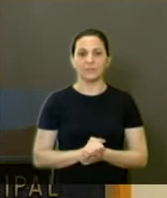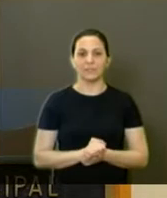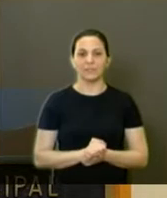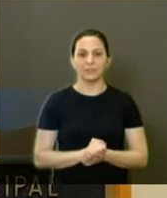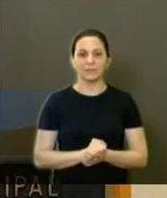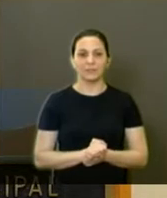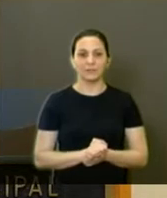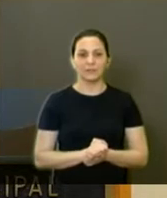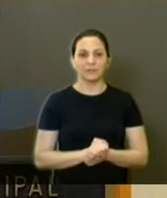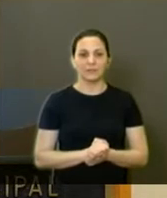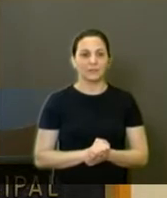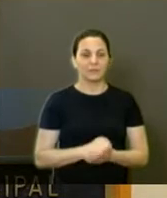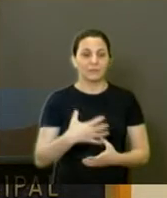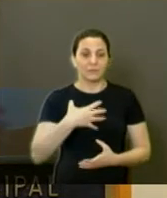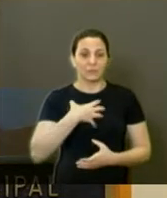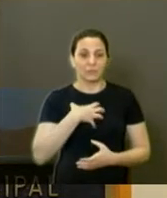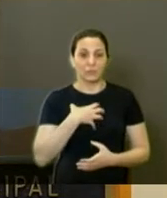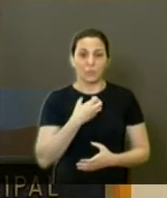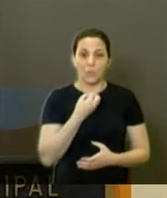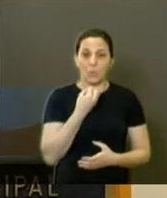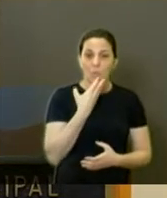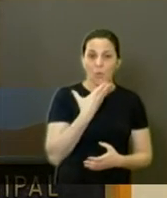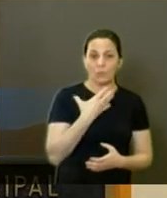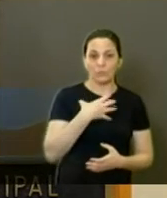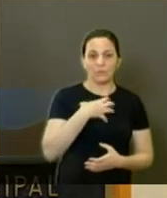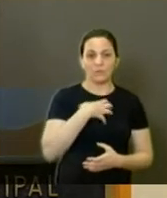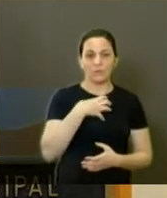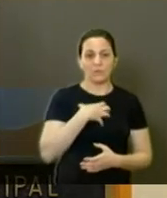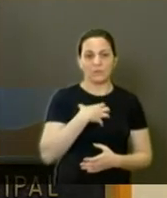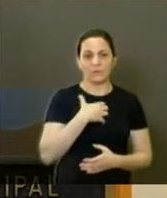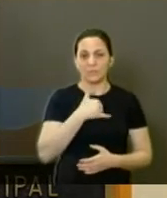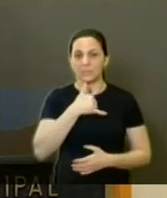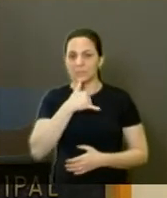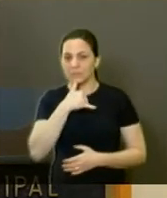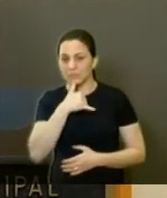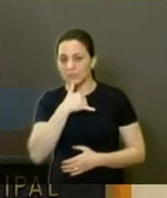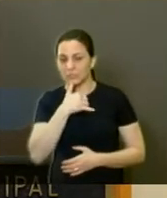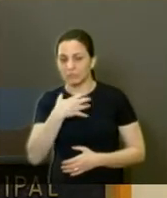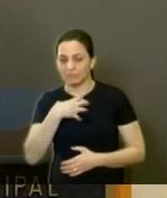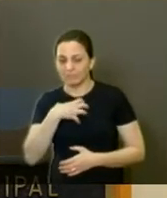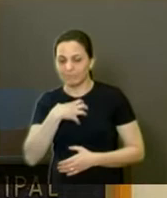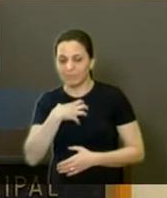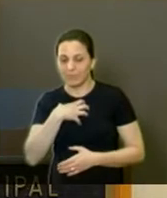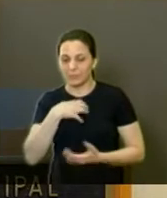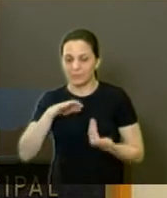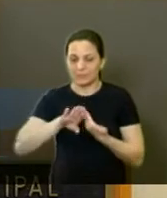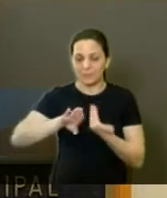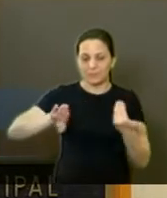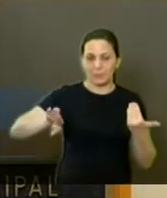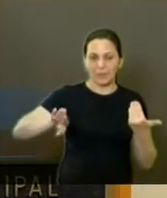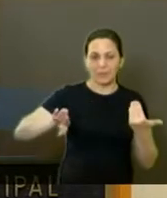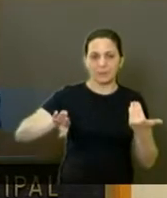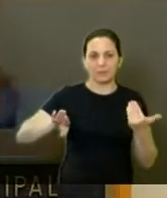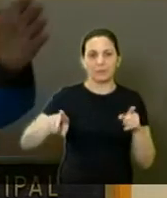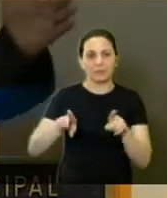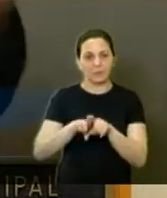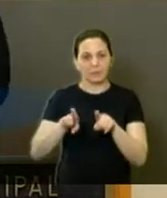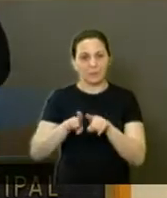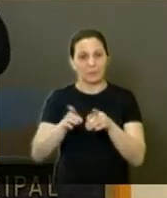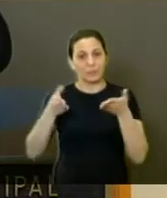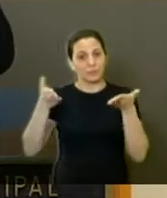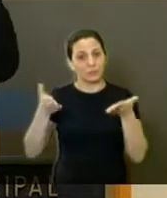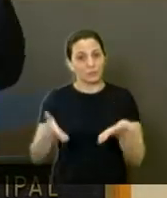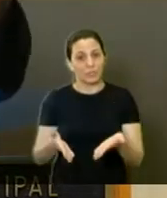tudo tem um lado bom, tudo tem um lado triste. Por outro lado, já que